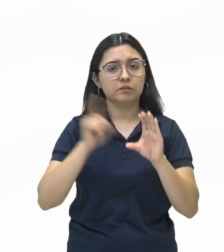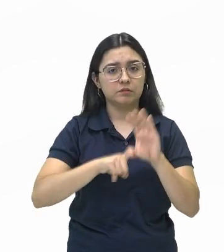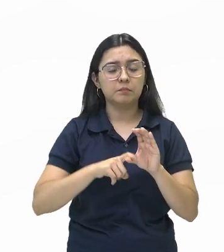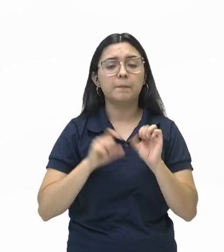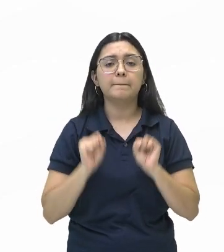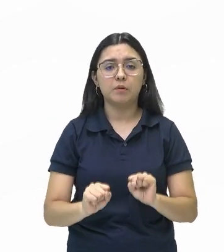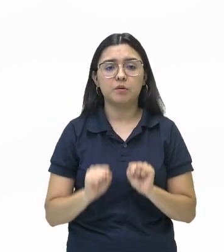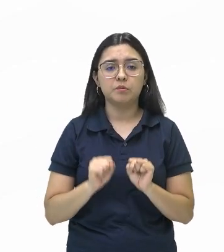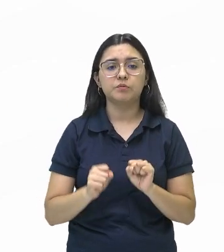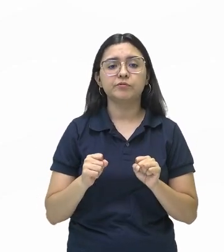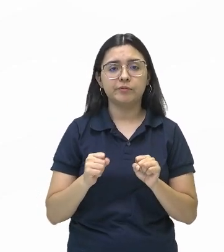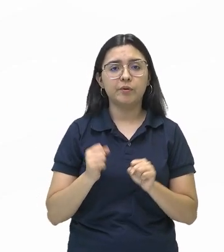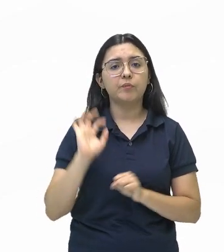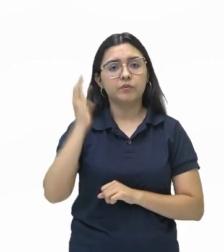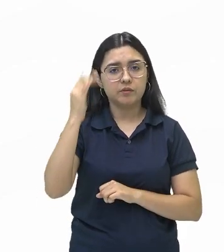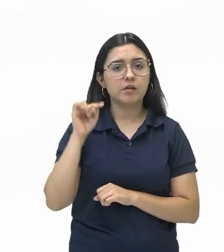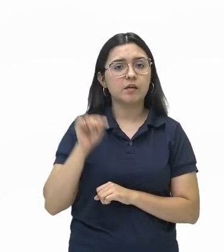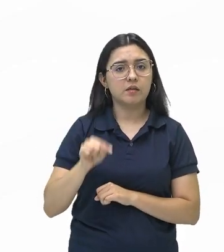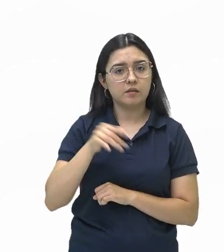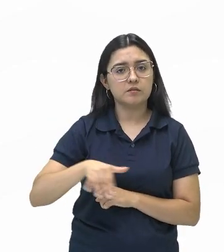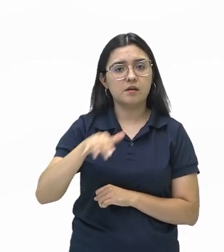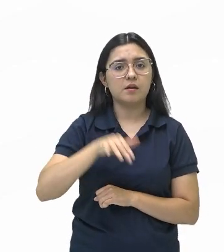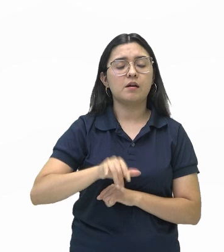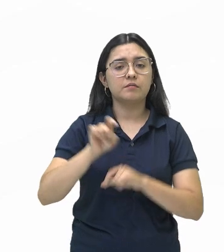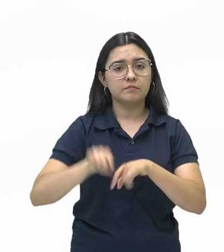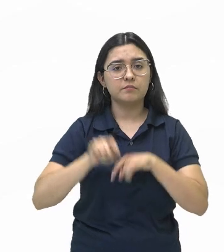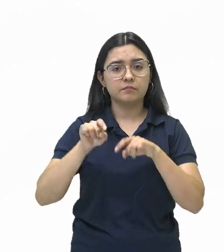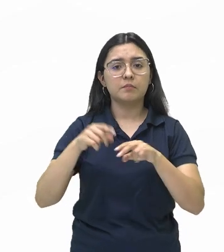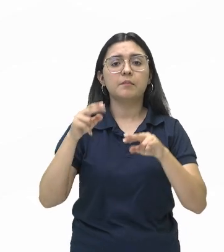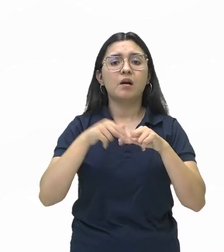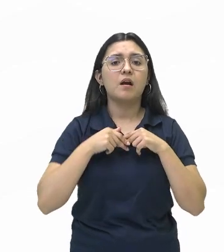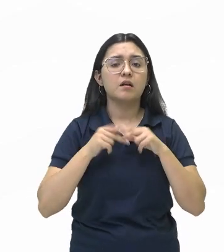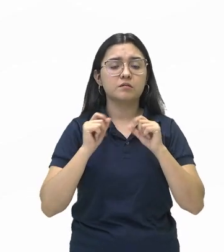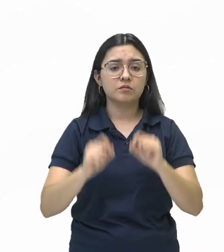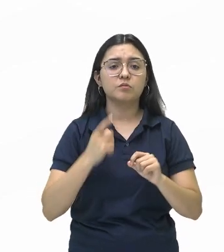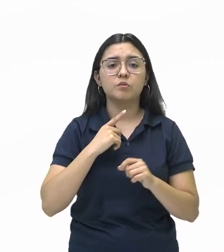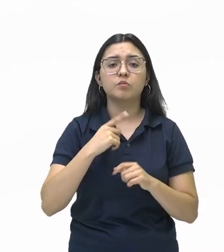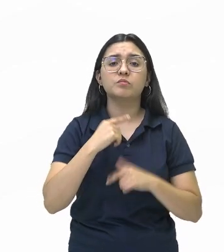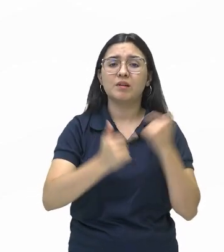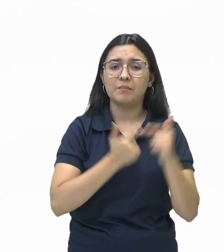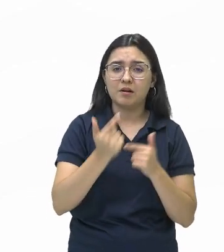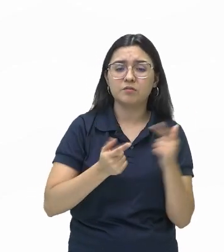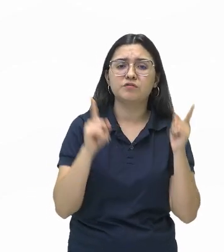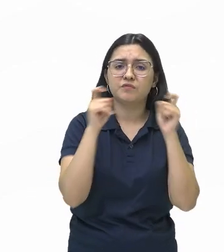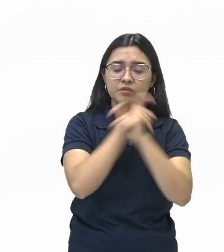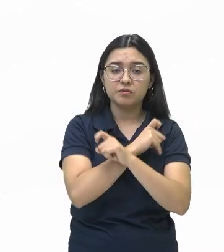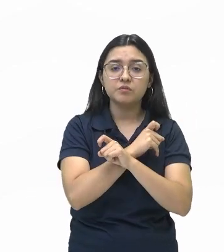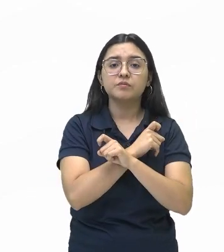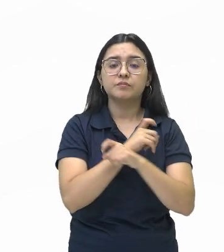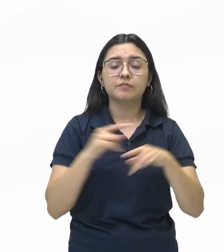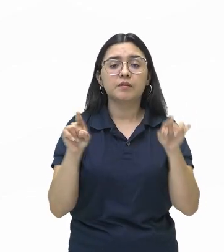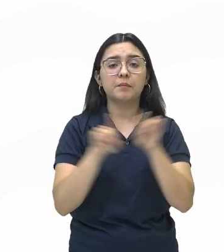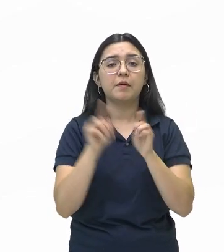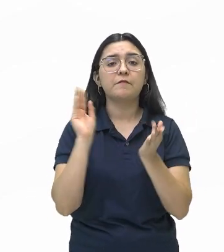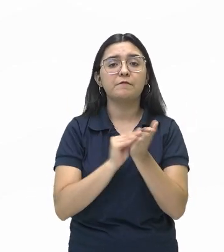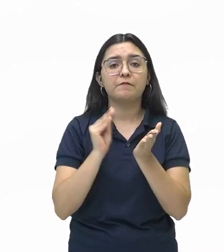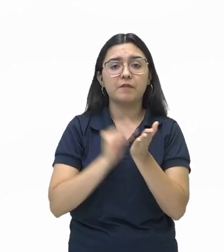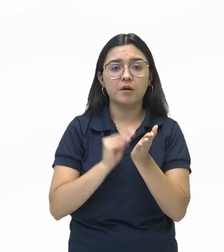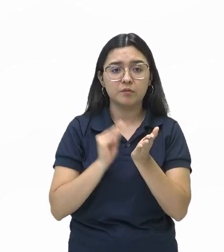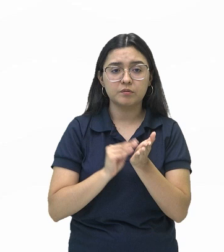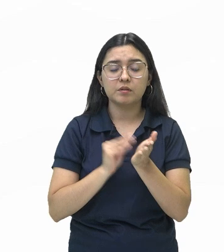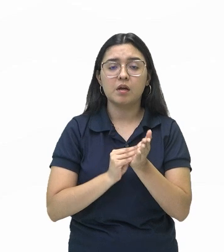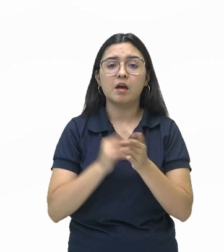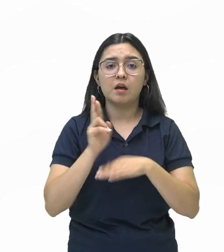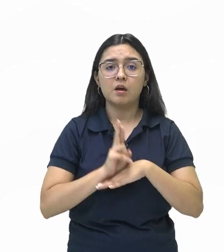ser agravada aí dentro, pela precarização das condições de trabalho e pela falta de acesso